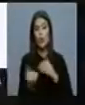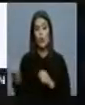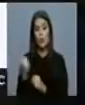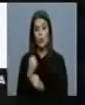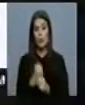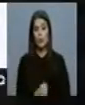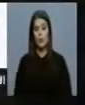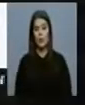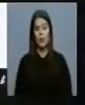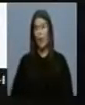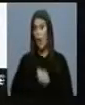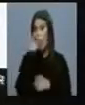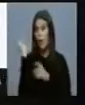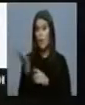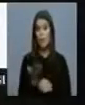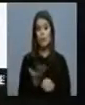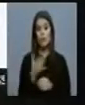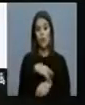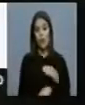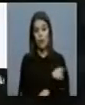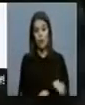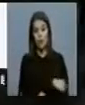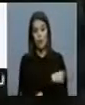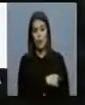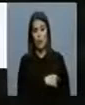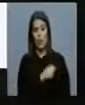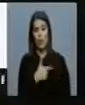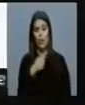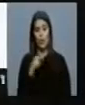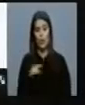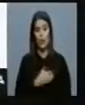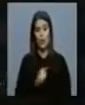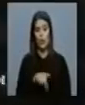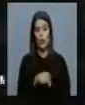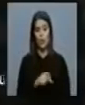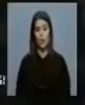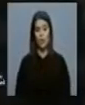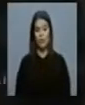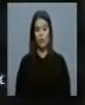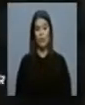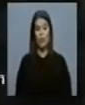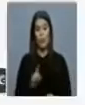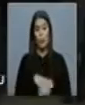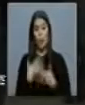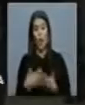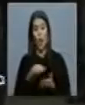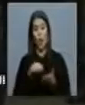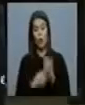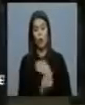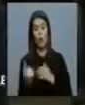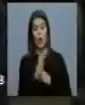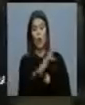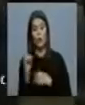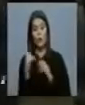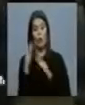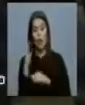O universo de enfermeiros no Centro Hospitalar Tondela de Viseu é mais de 800 enfermeiros. Neste momento, os contratos individuais de trabalho são mais de 400. Estão em cima da mesa